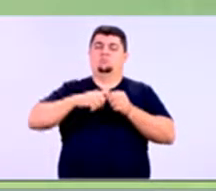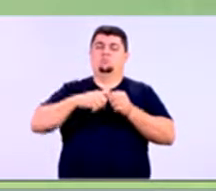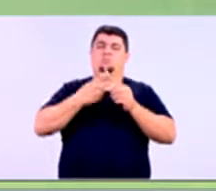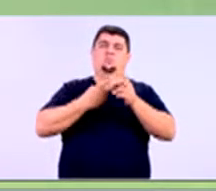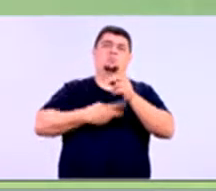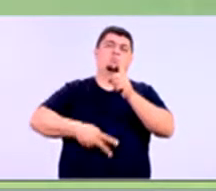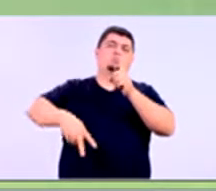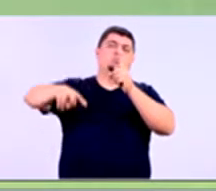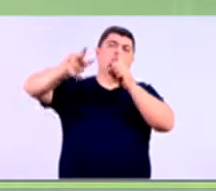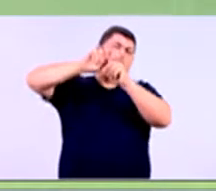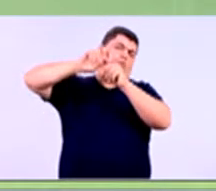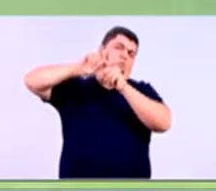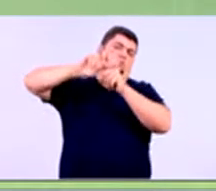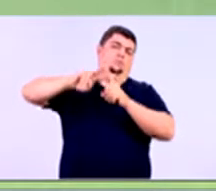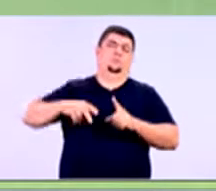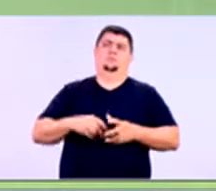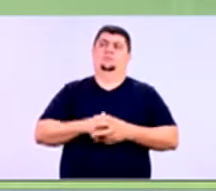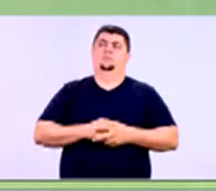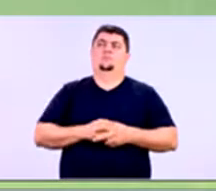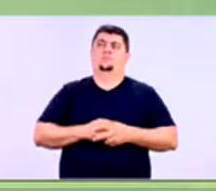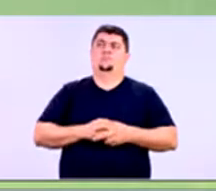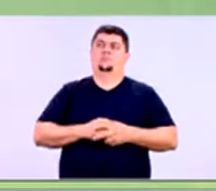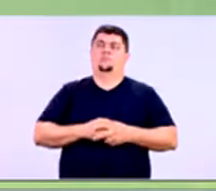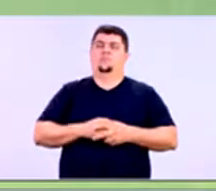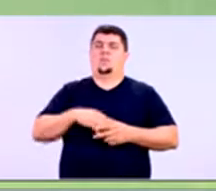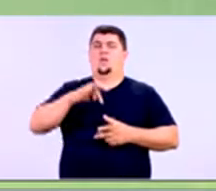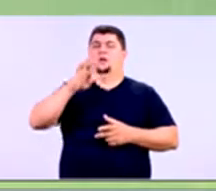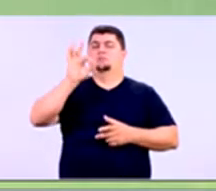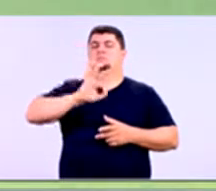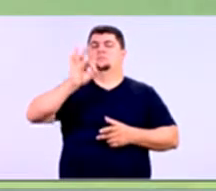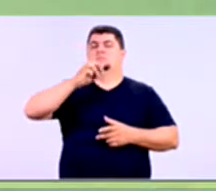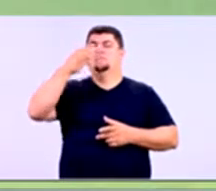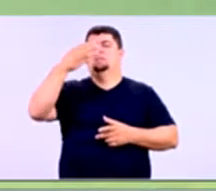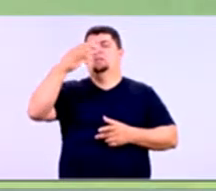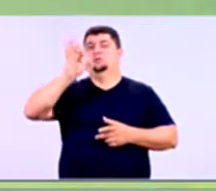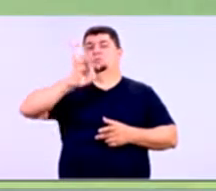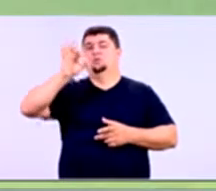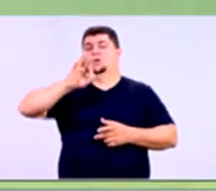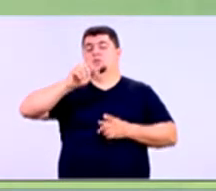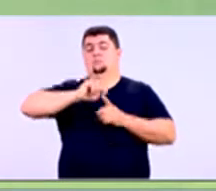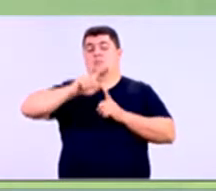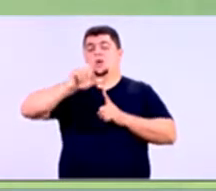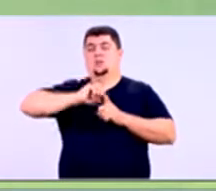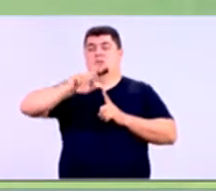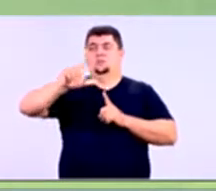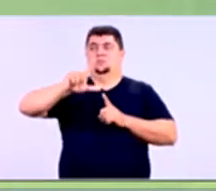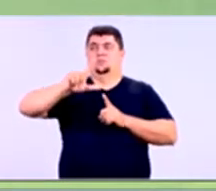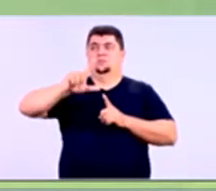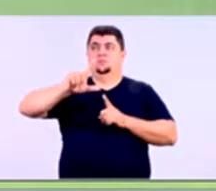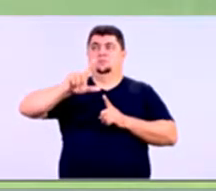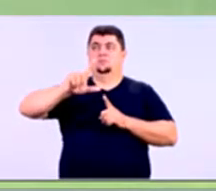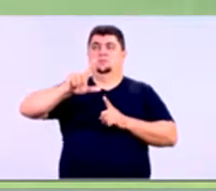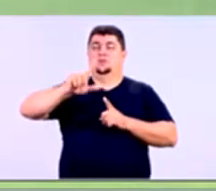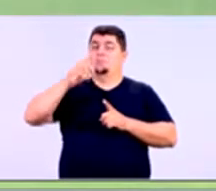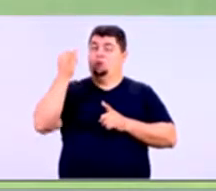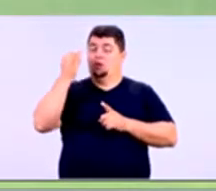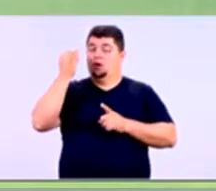vai determinar. Há uma taxa de 3% ao mês, preste atenção